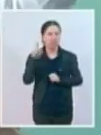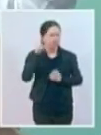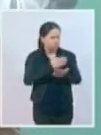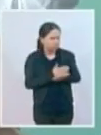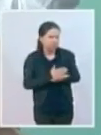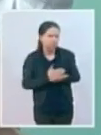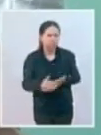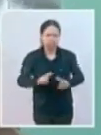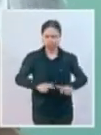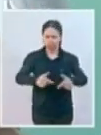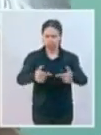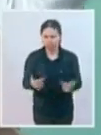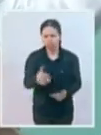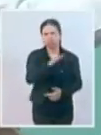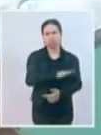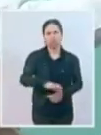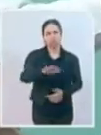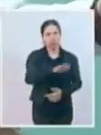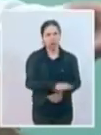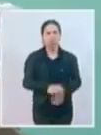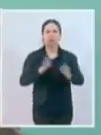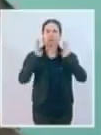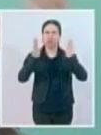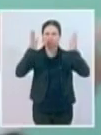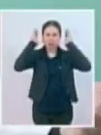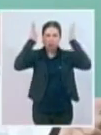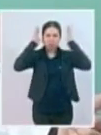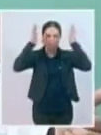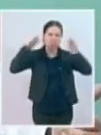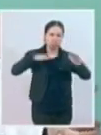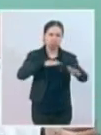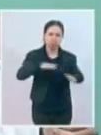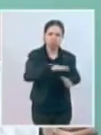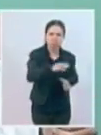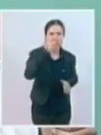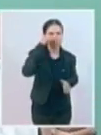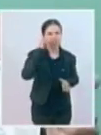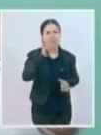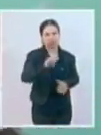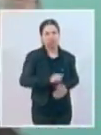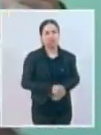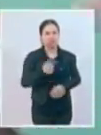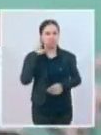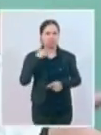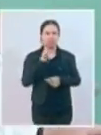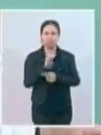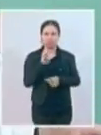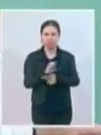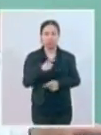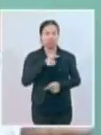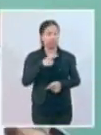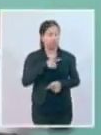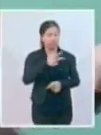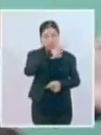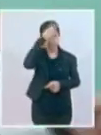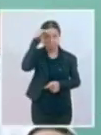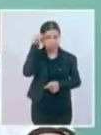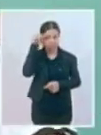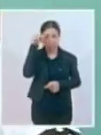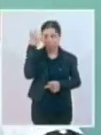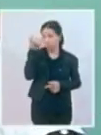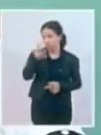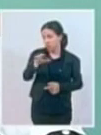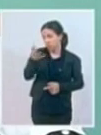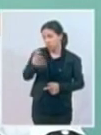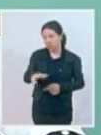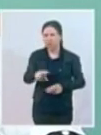muito nesse sentido, com as carretas da prevenção correndo em Minas Gerais, sim, apesar de alguns prefeitos ainda terem resistência por questões políticas.